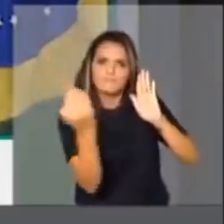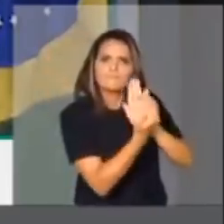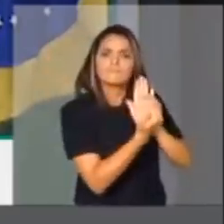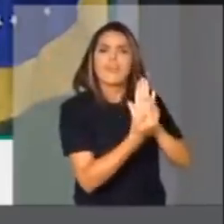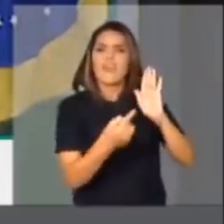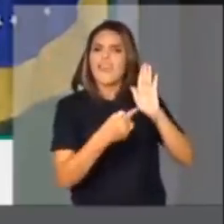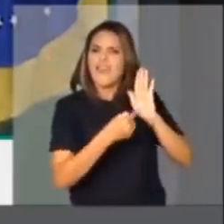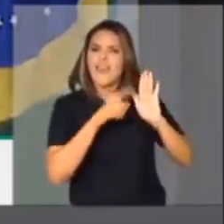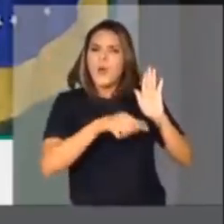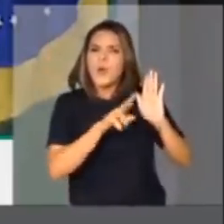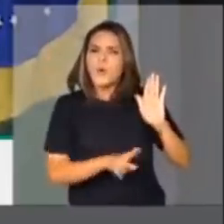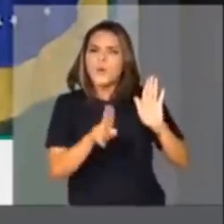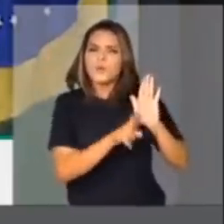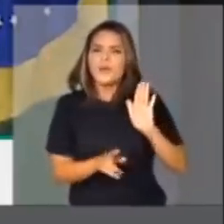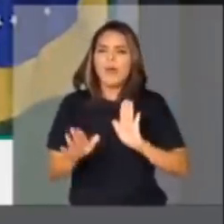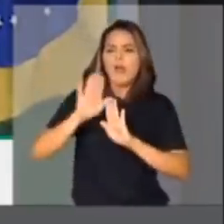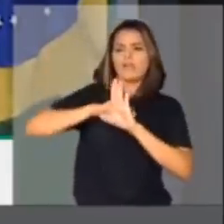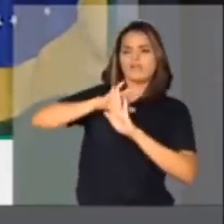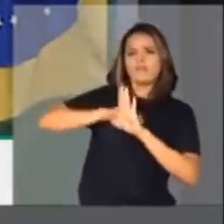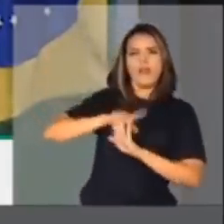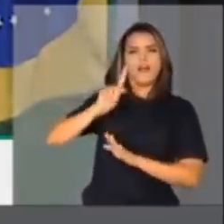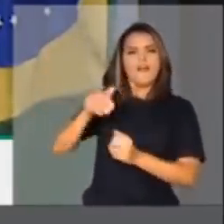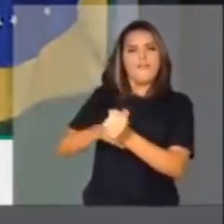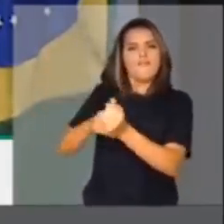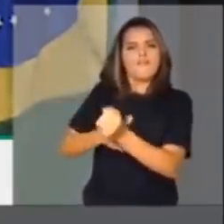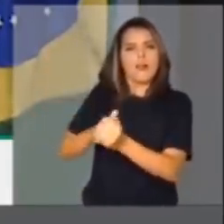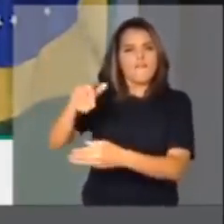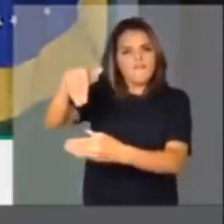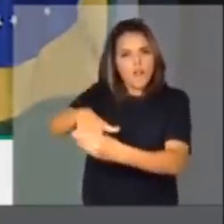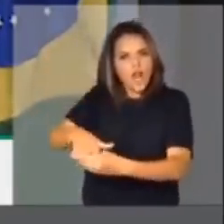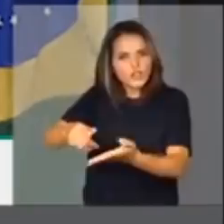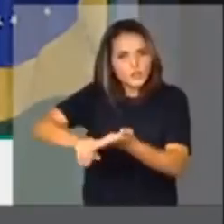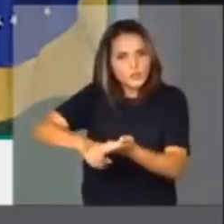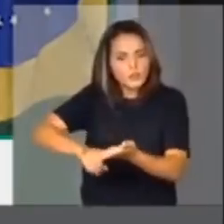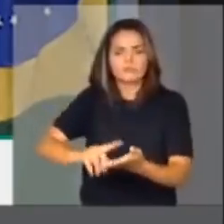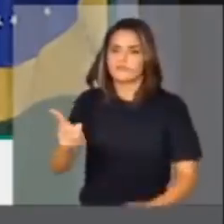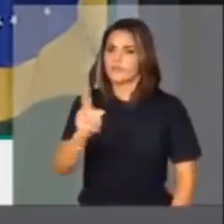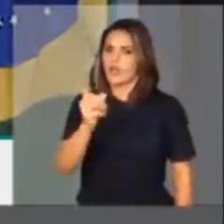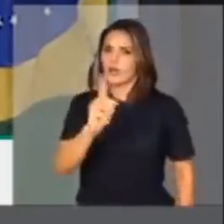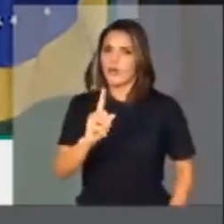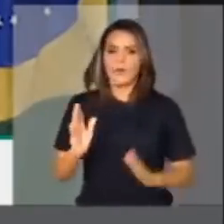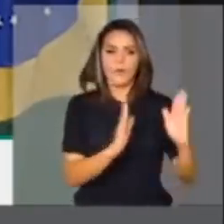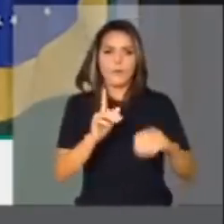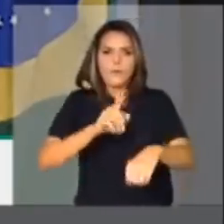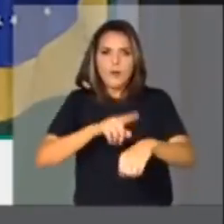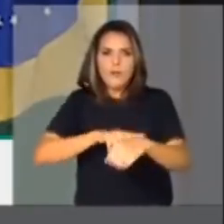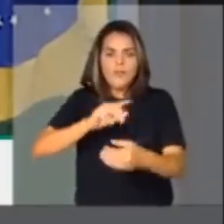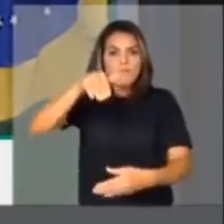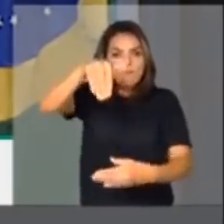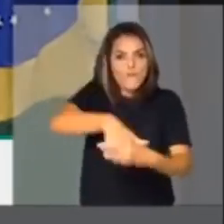utilizado de uma forma a esconder os votos dos parlamentares. Este não é um momento de votação